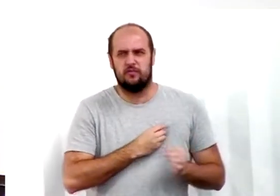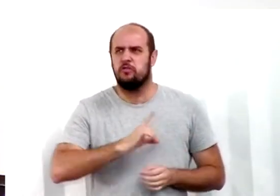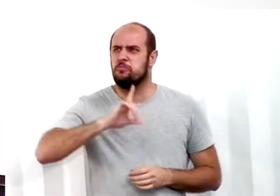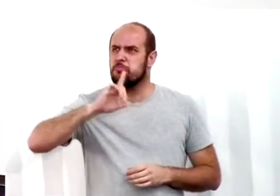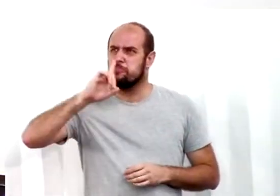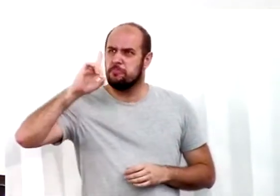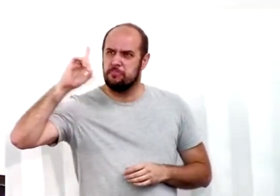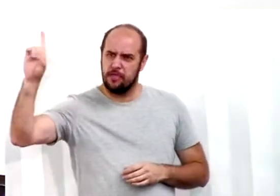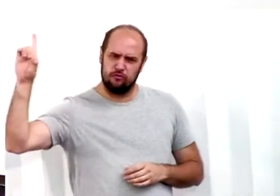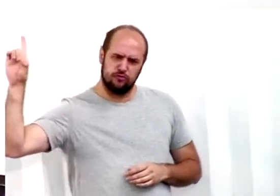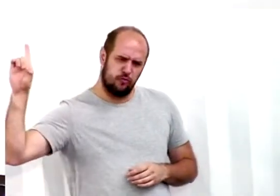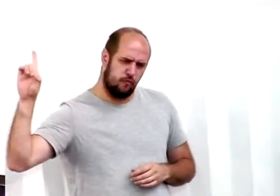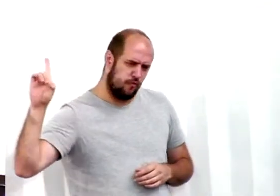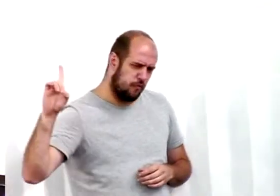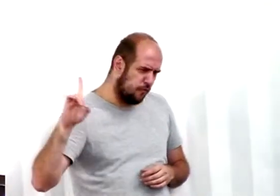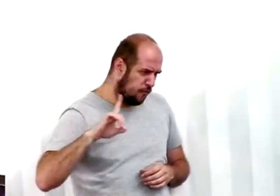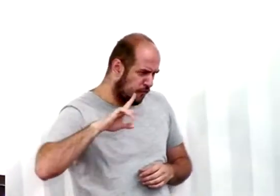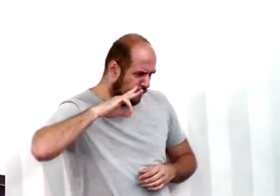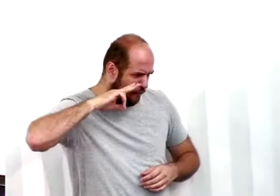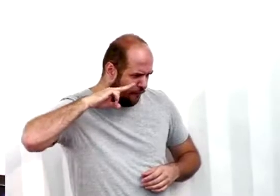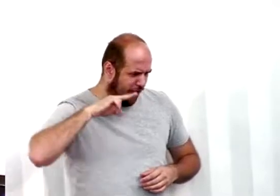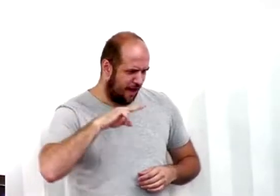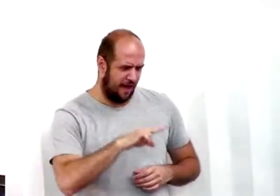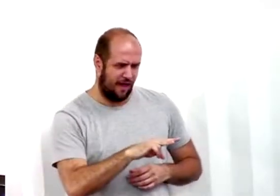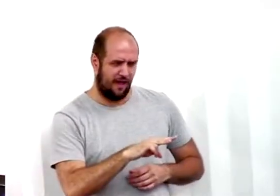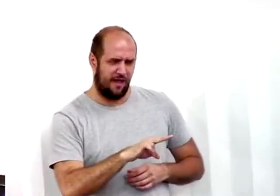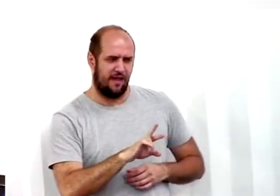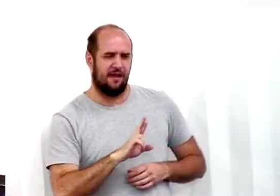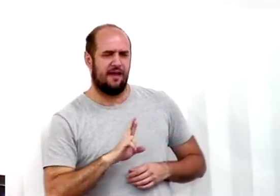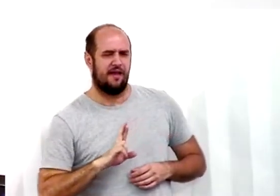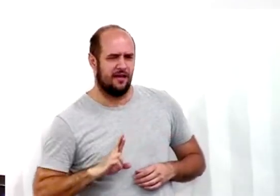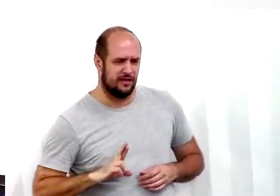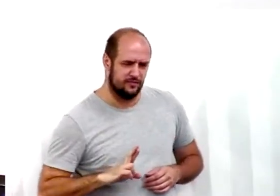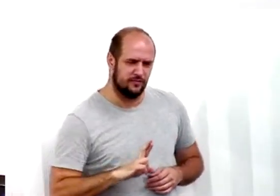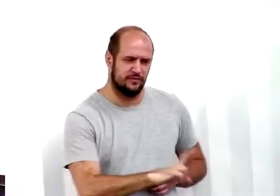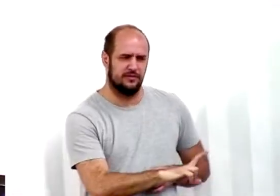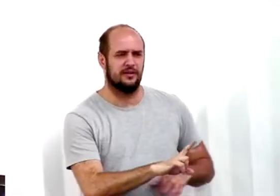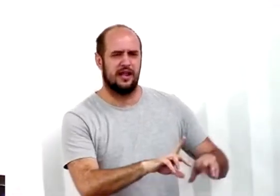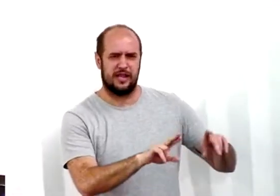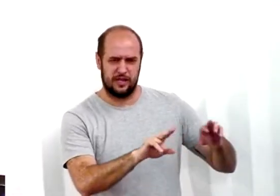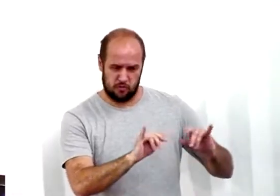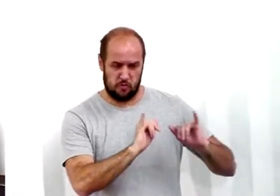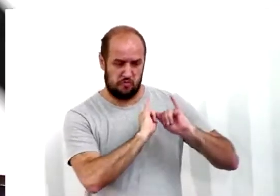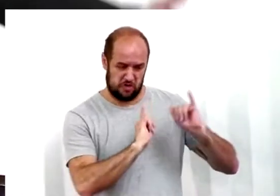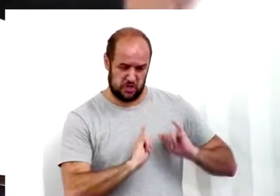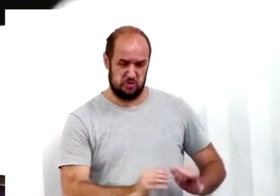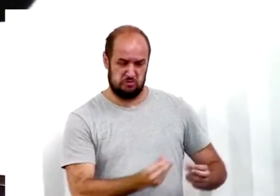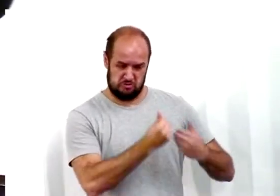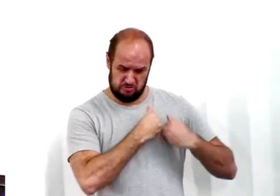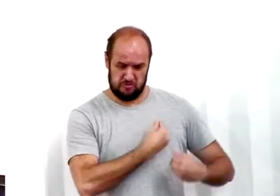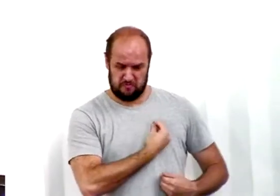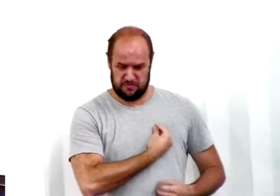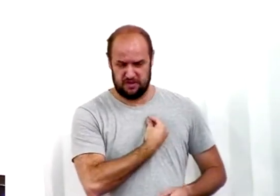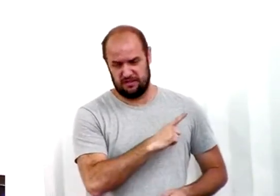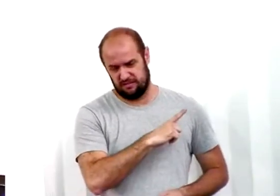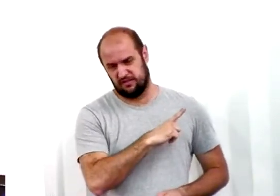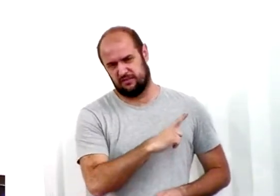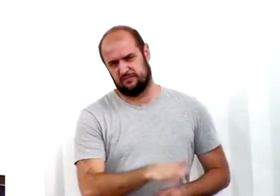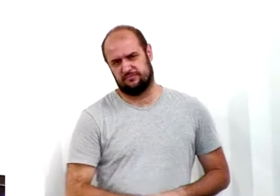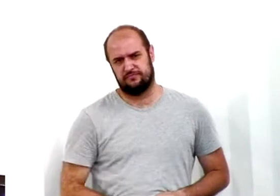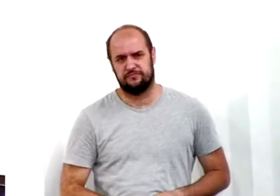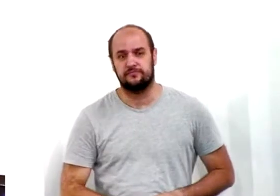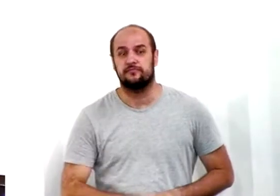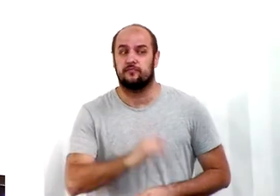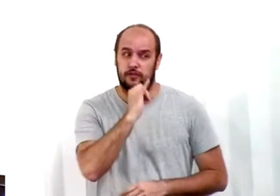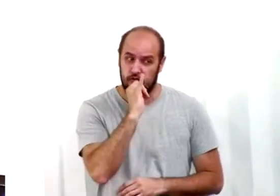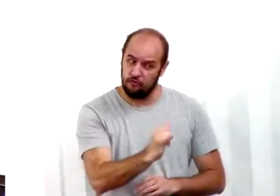Senhor, vindo ele, lhe responderei segundo a multidão dos seus ídolos. Portanto, dize à casa de